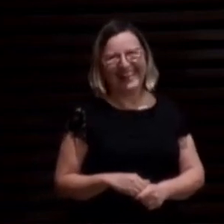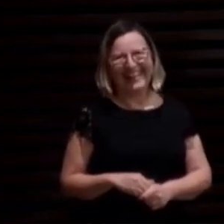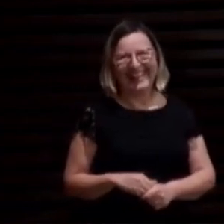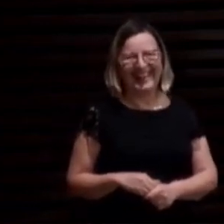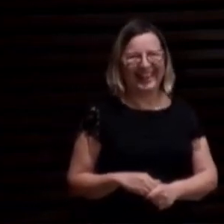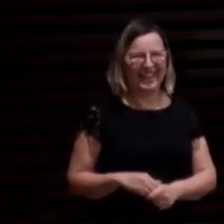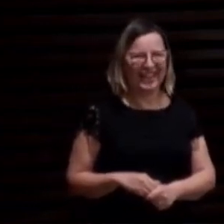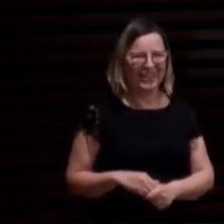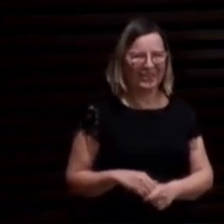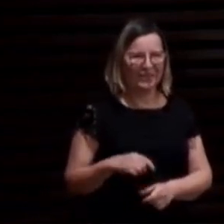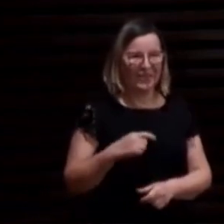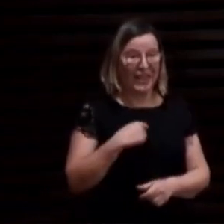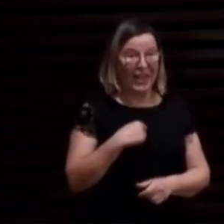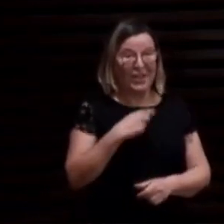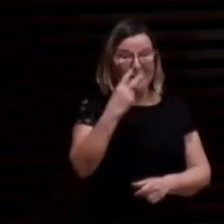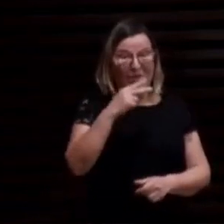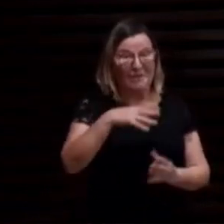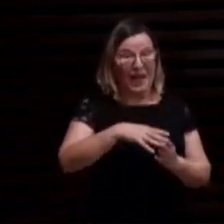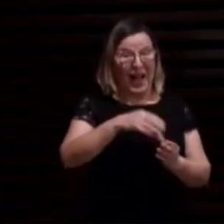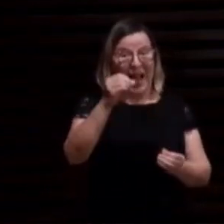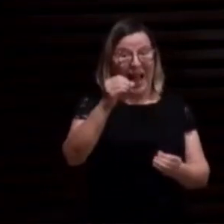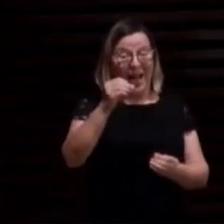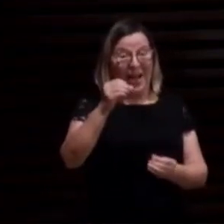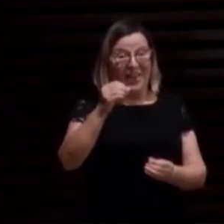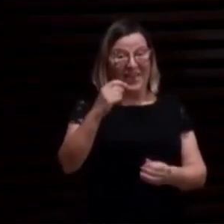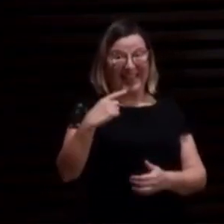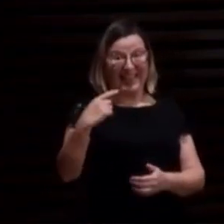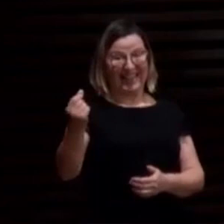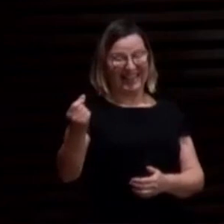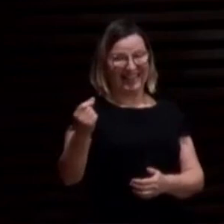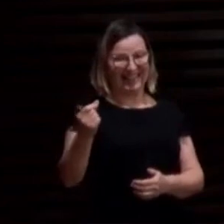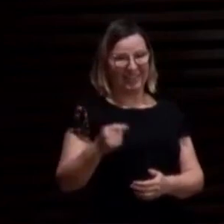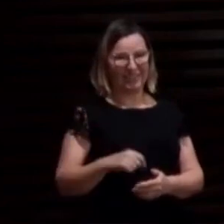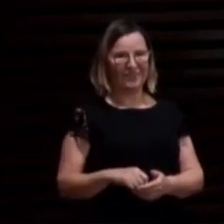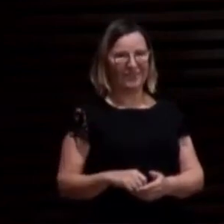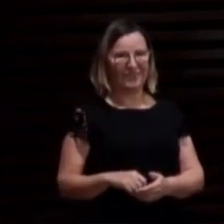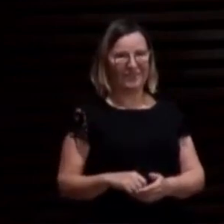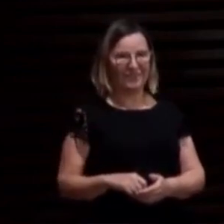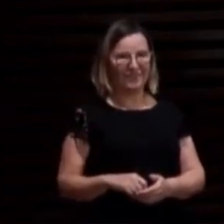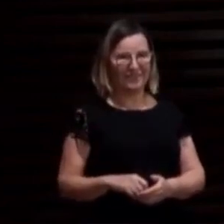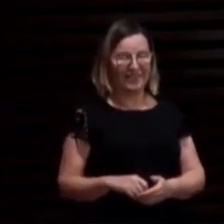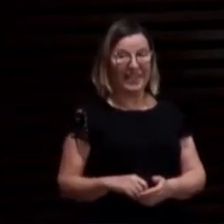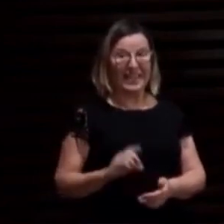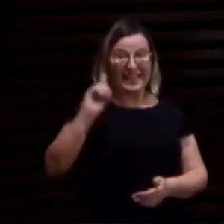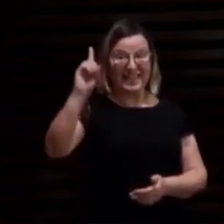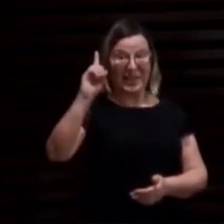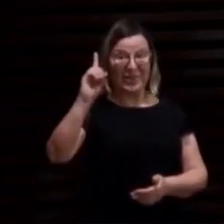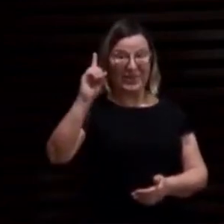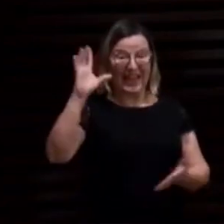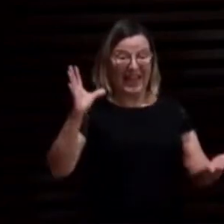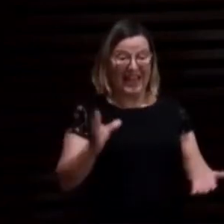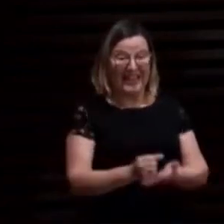que eu vi uma alma saindo em dores. Um Deus que salva gente que não